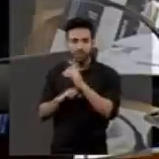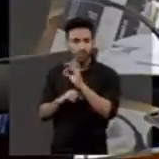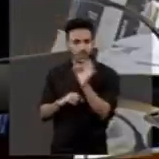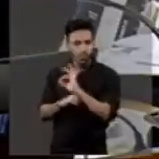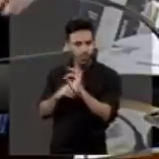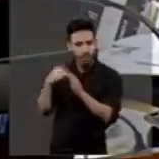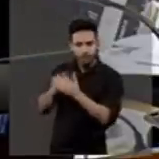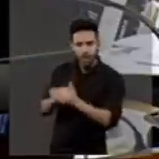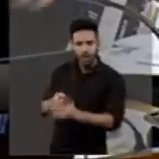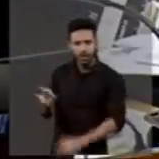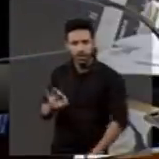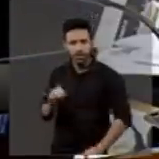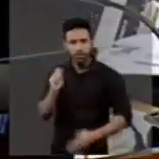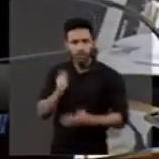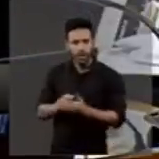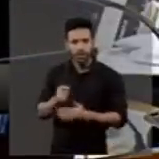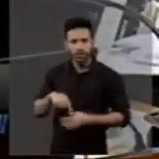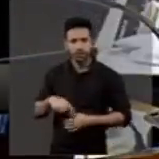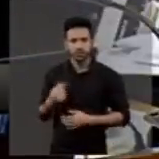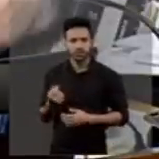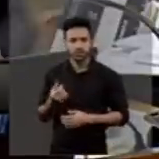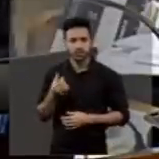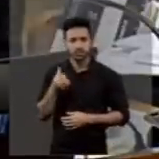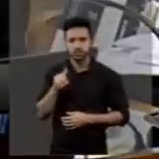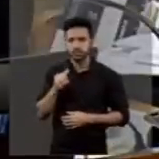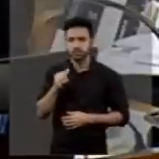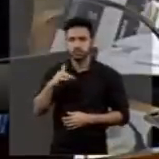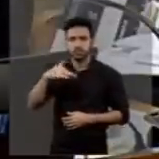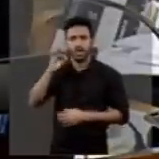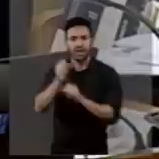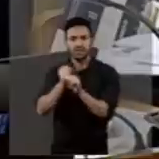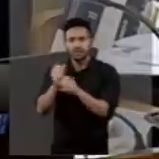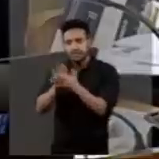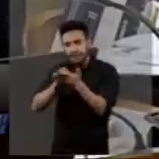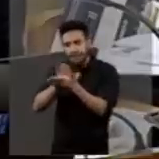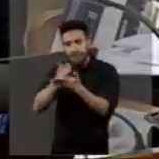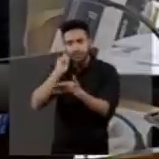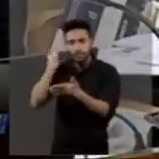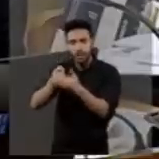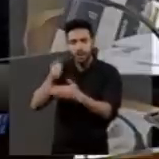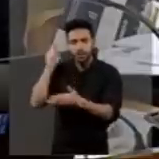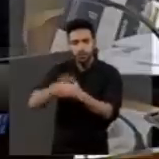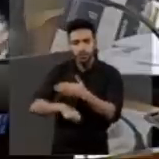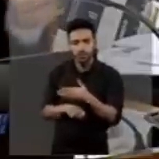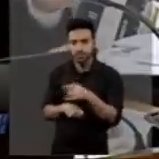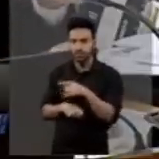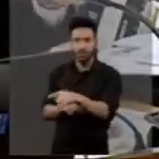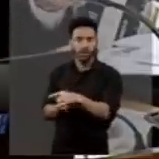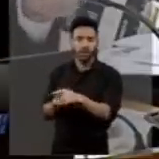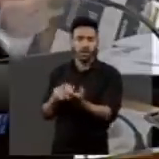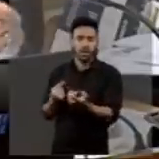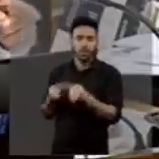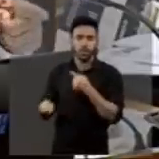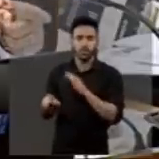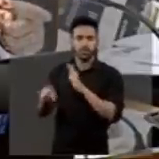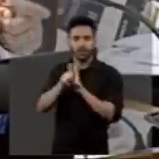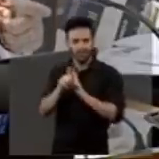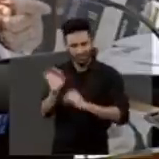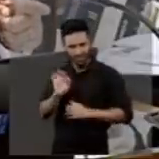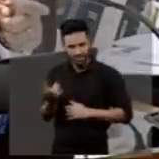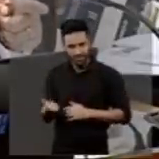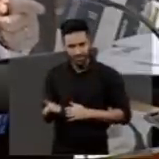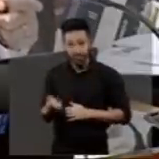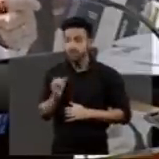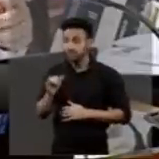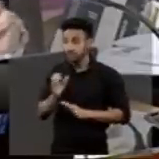empresa que dá 9, 6, 7, 8, 9, 10 anos sem recolher, então a ela não se aplica a lei, porque obviamente somados todos